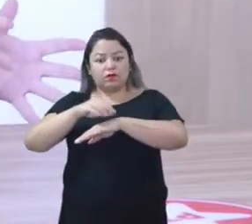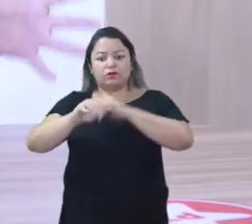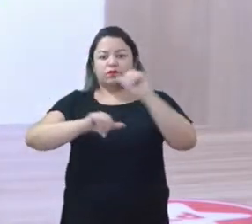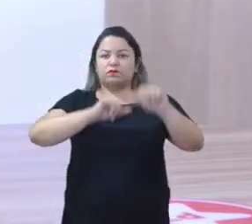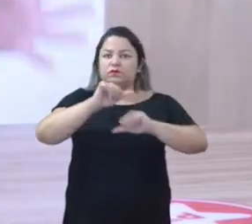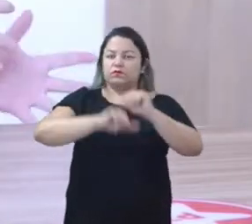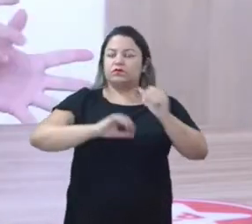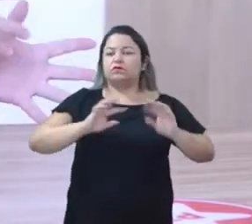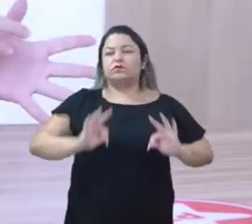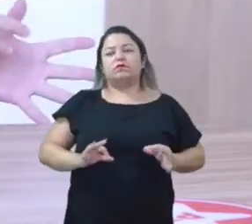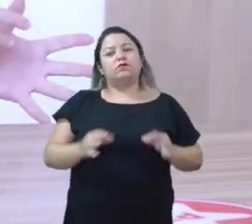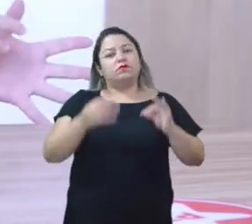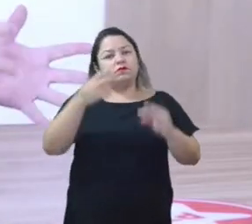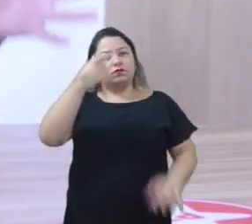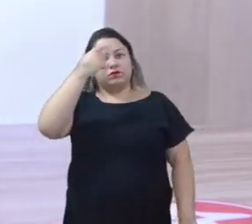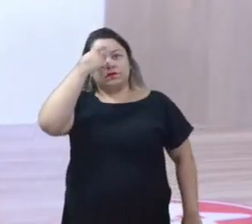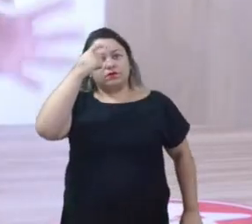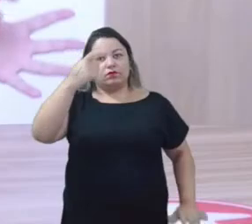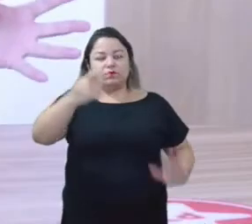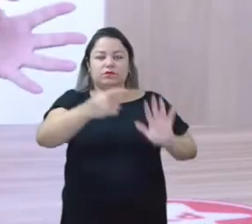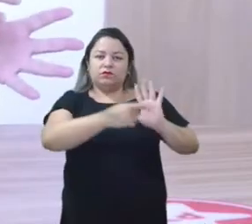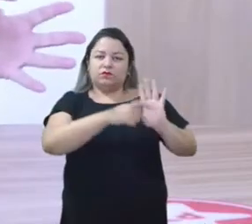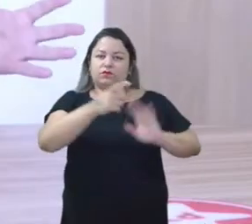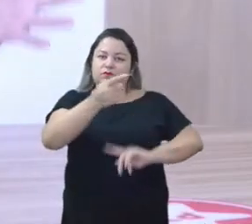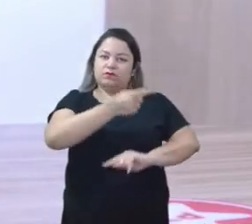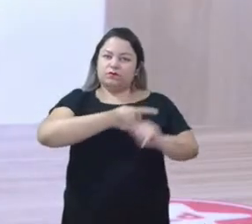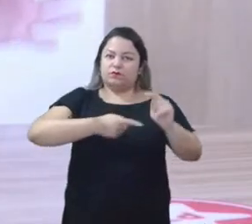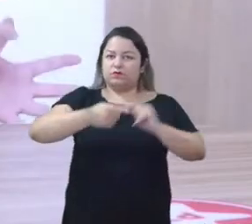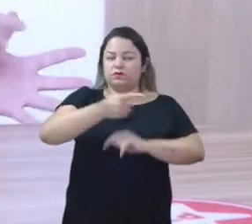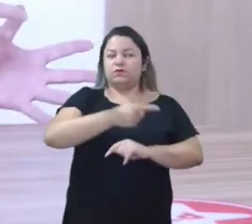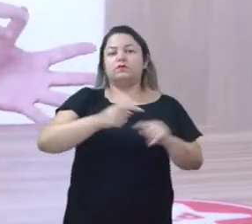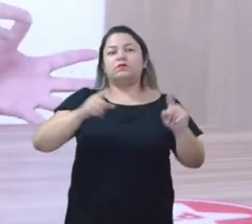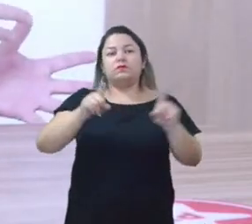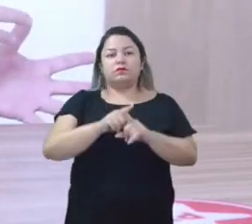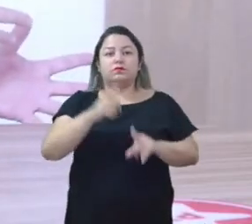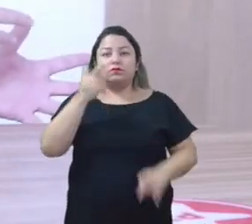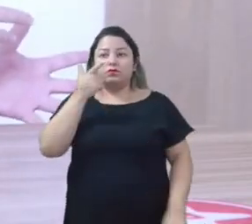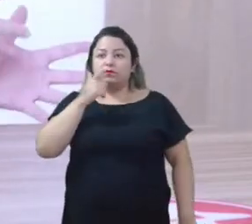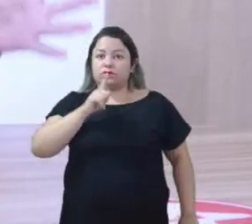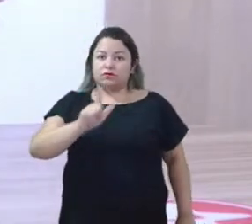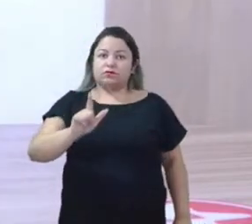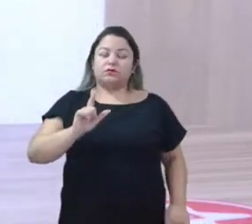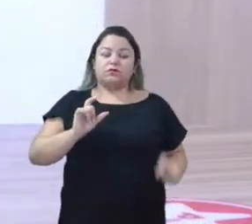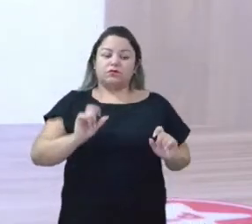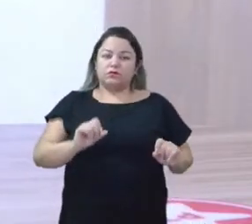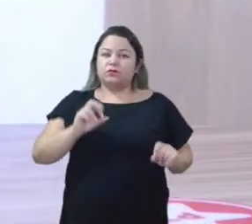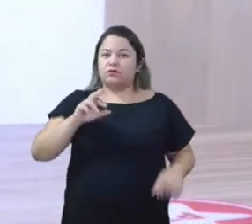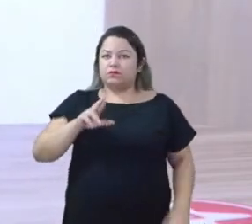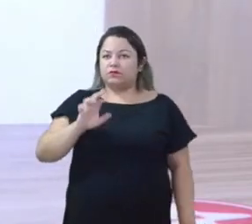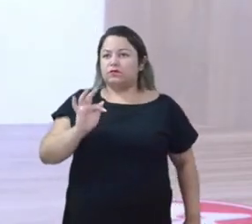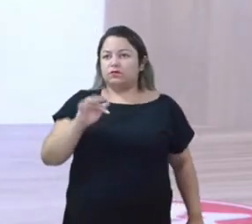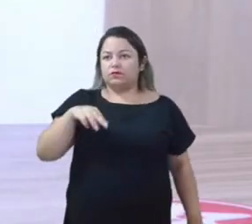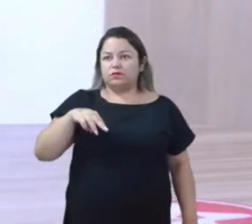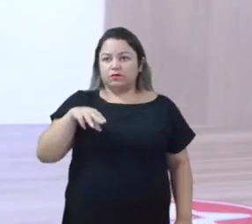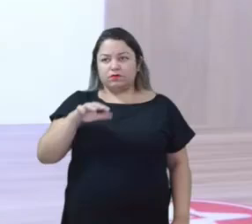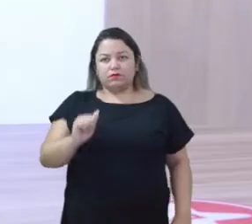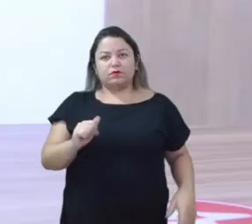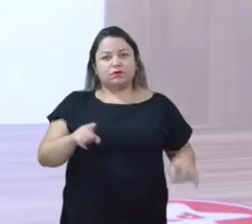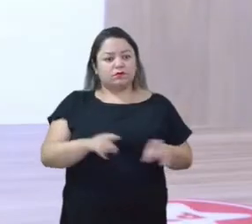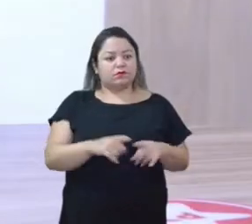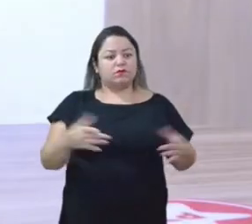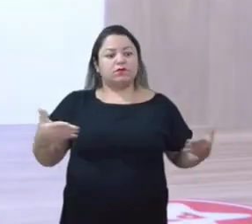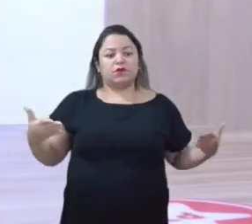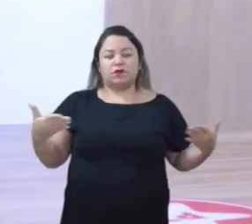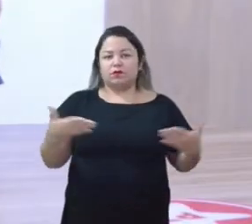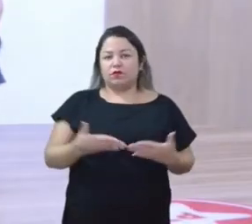inovação tecnológica, da inteligência artificial, da economia digital, do ganho da reforma tributária com os trabalhadores. Esse é o momento. Por isso